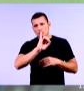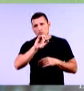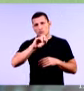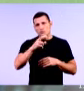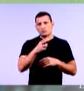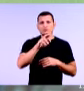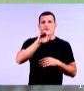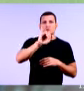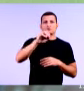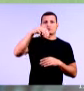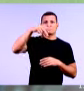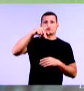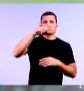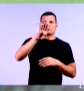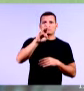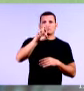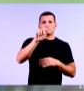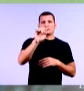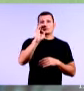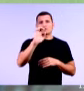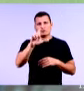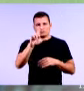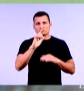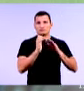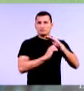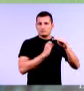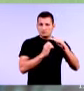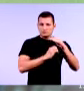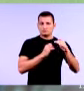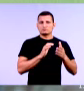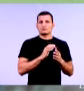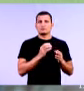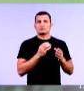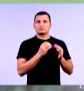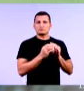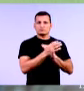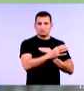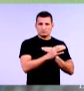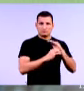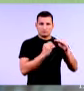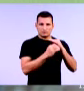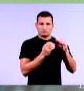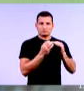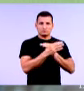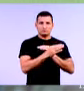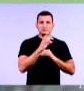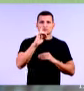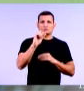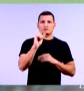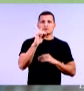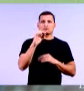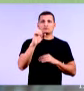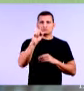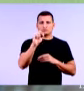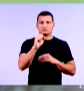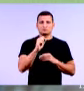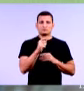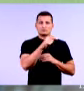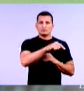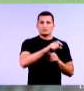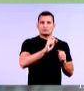no caso, o provedor que você teria que receber esses dados. Olha, então, você vai fazer um link. Então, a Embratel faria um